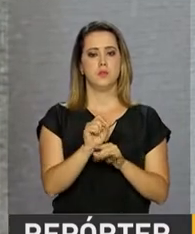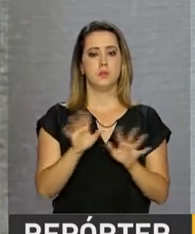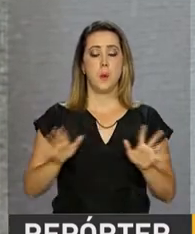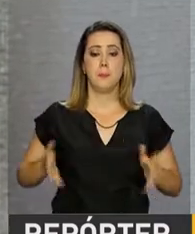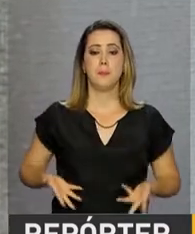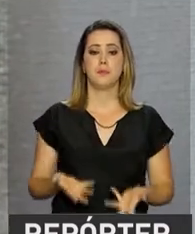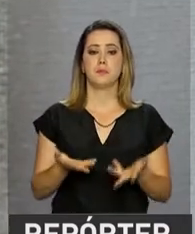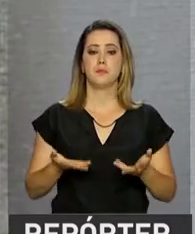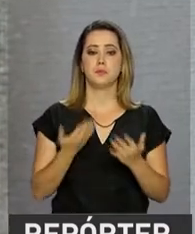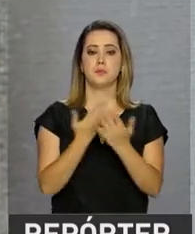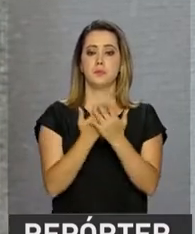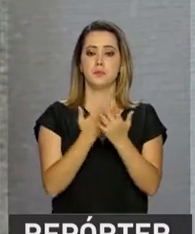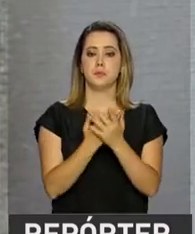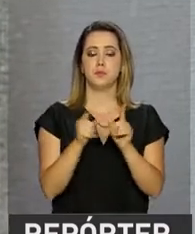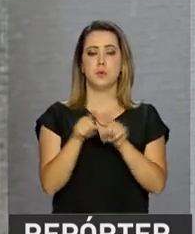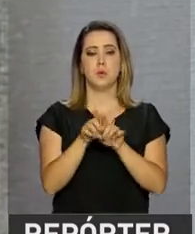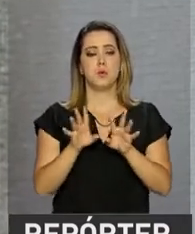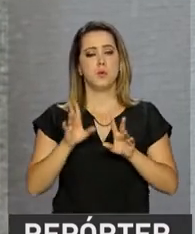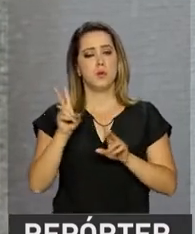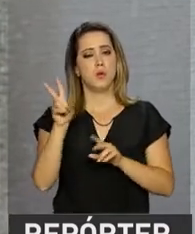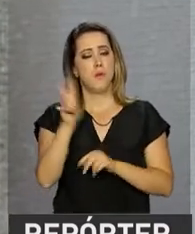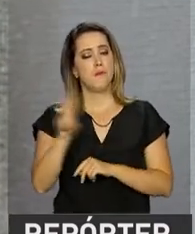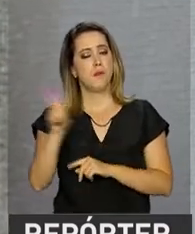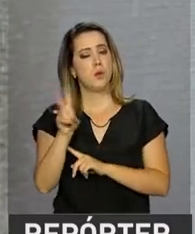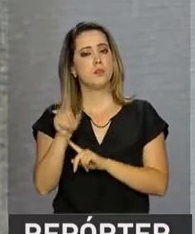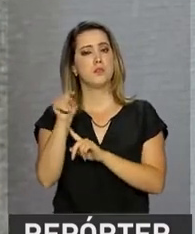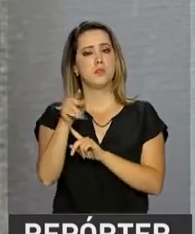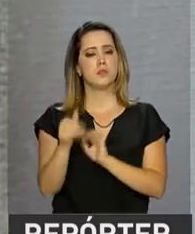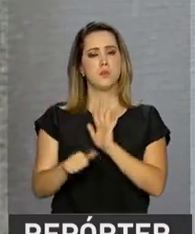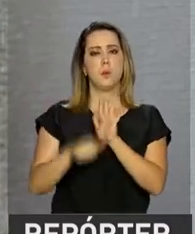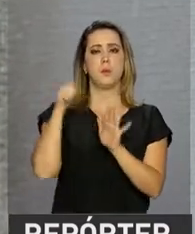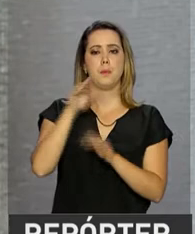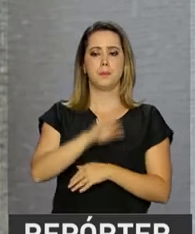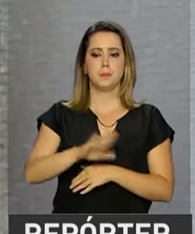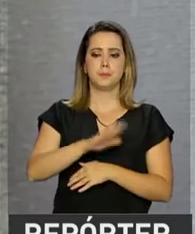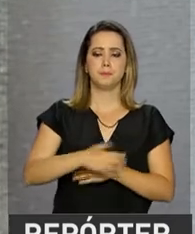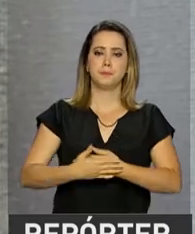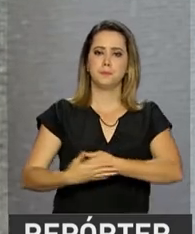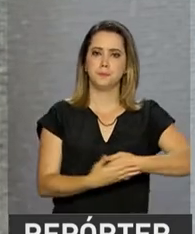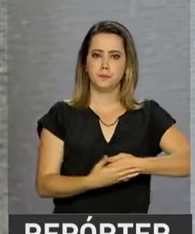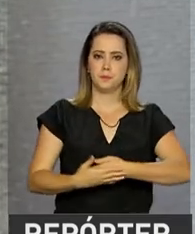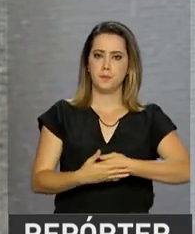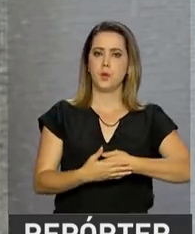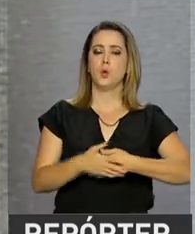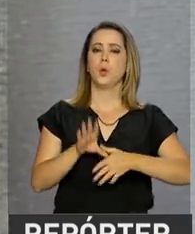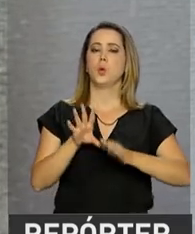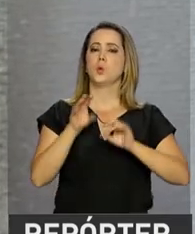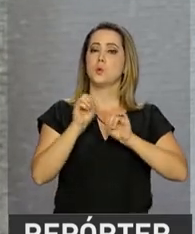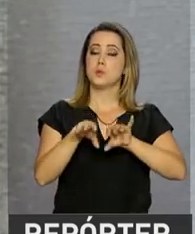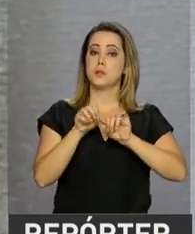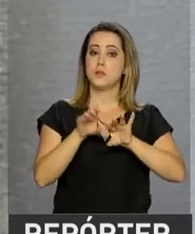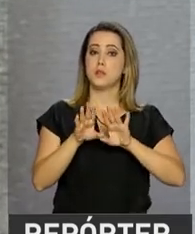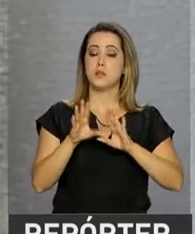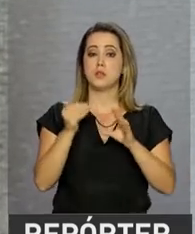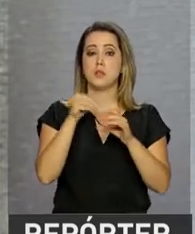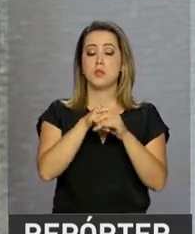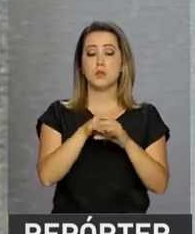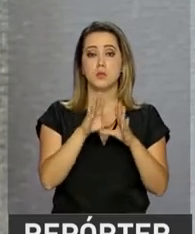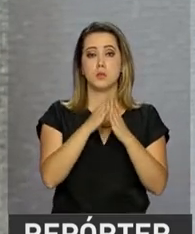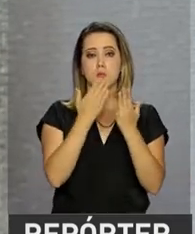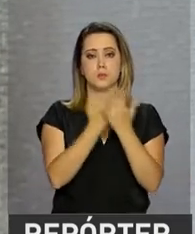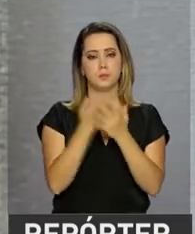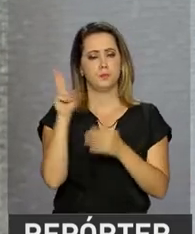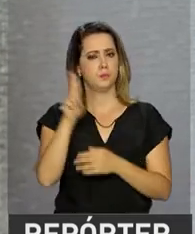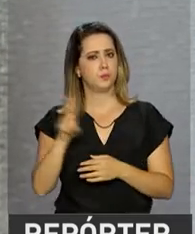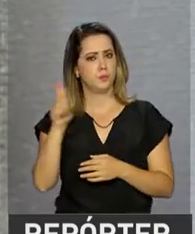Promover estudos para a inclusão e valorização do tema da primeira infância no projeto pedagógico das instituições de ensino